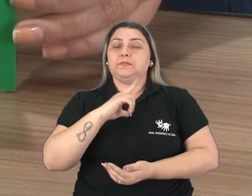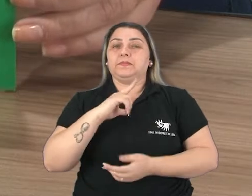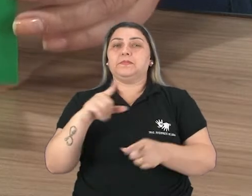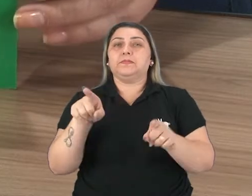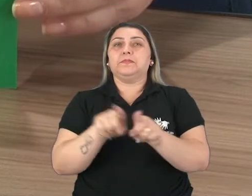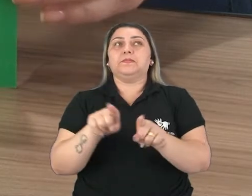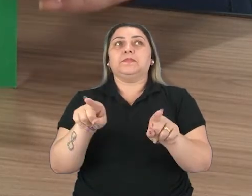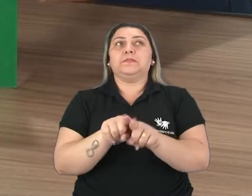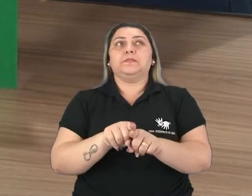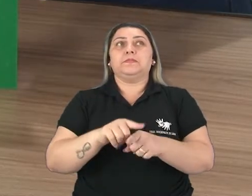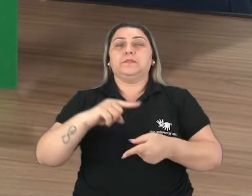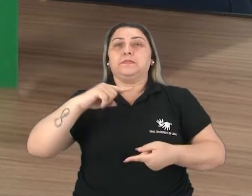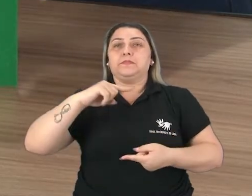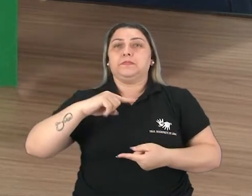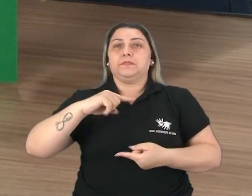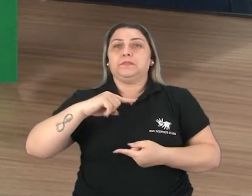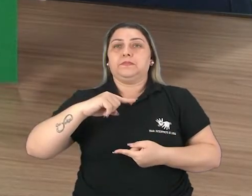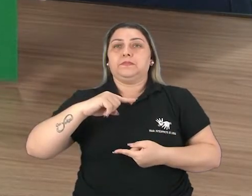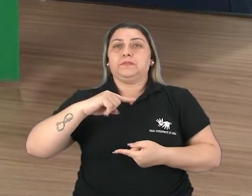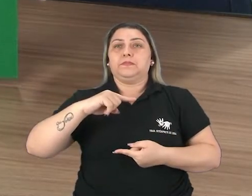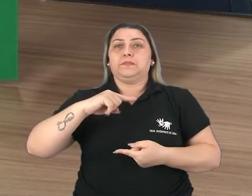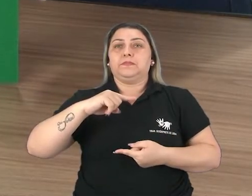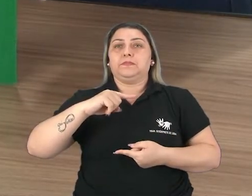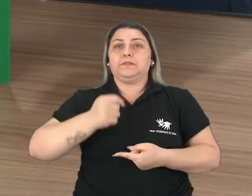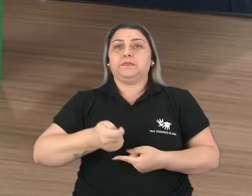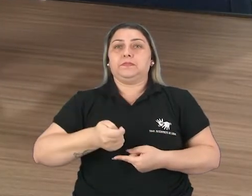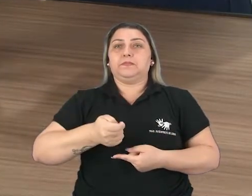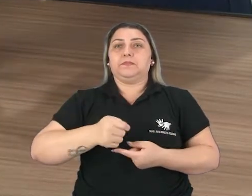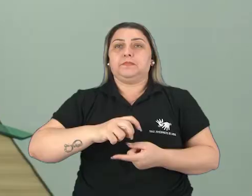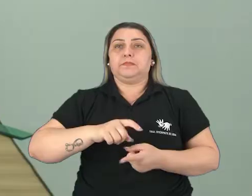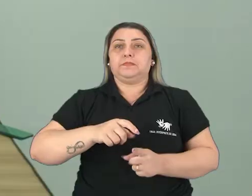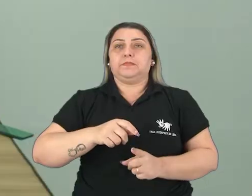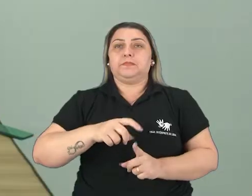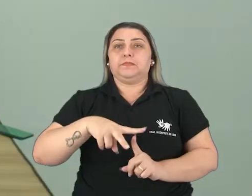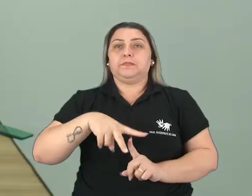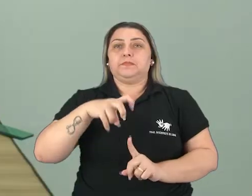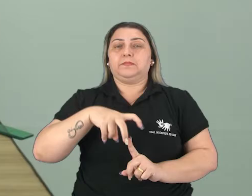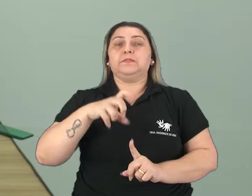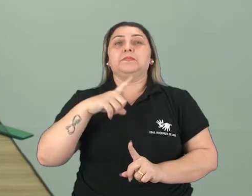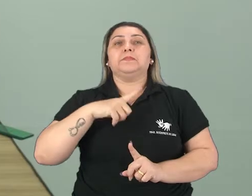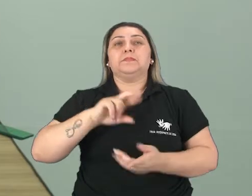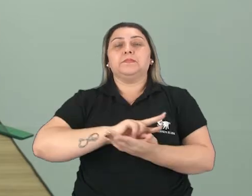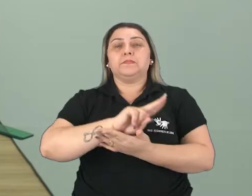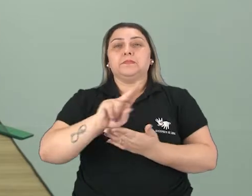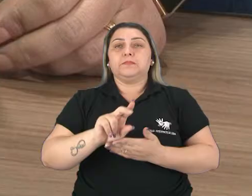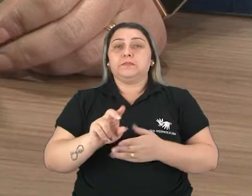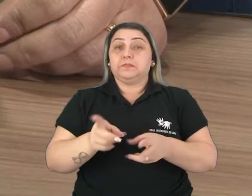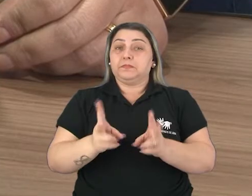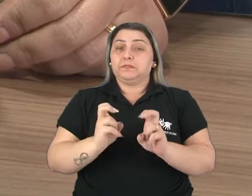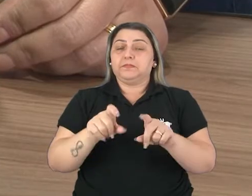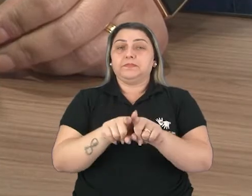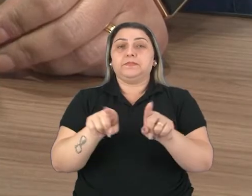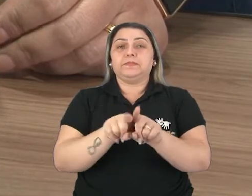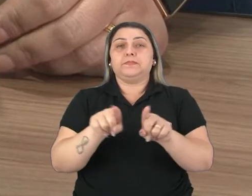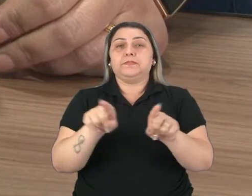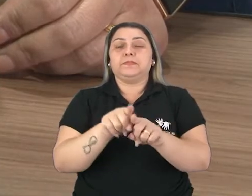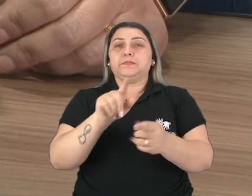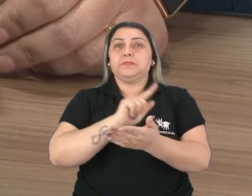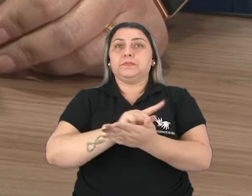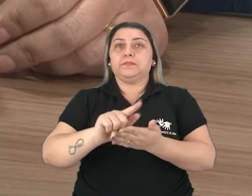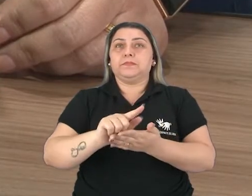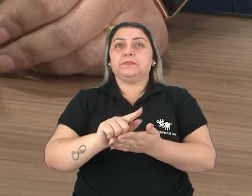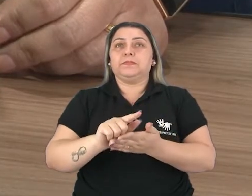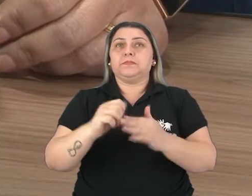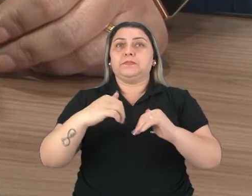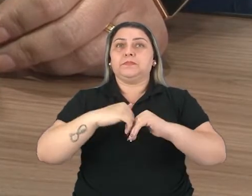a latinha, né? Temos várias outras também embalagem. Perceberam também que elas estão limpas